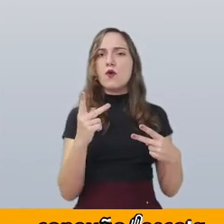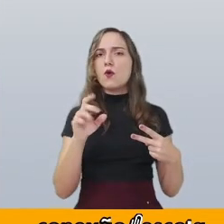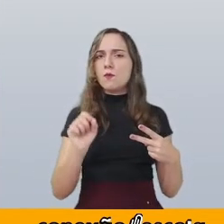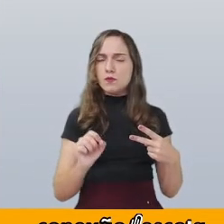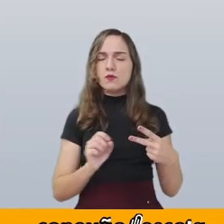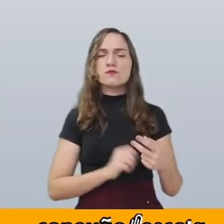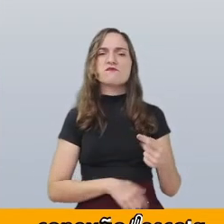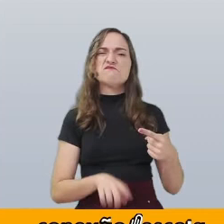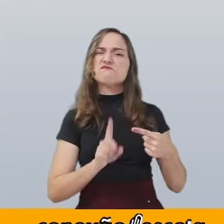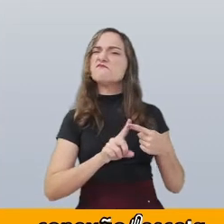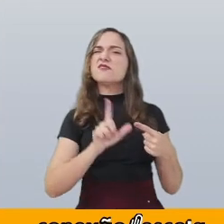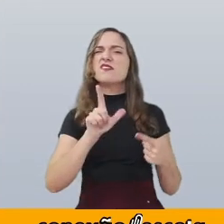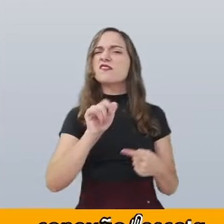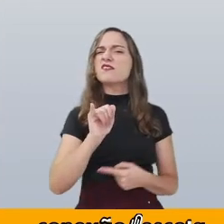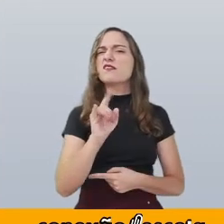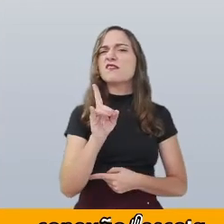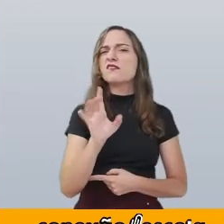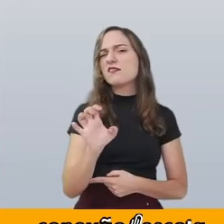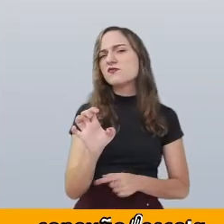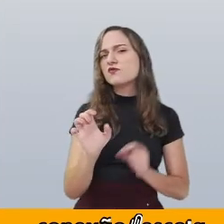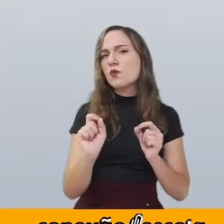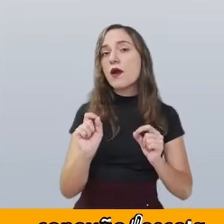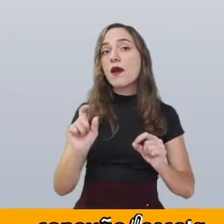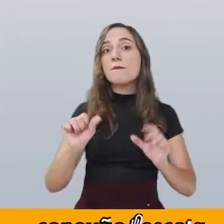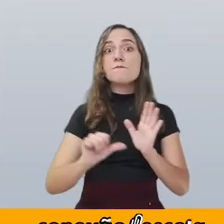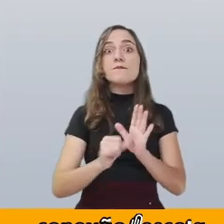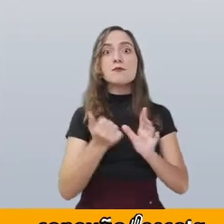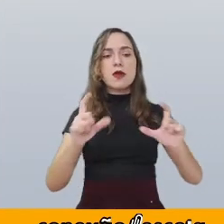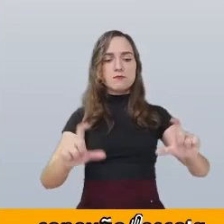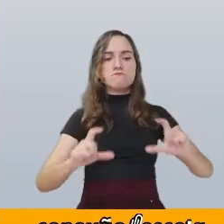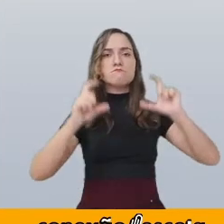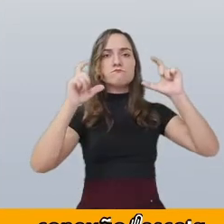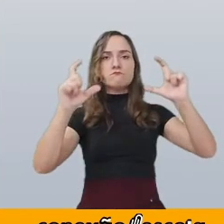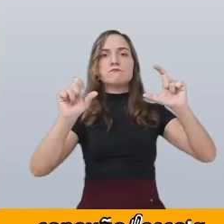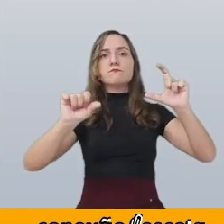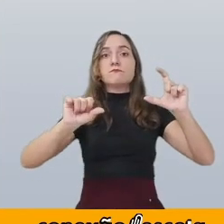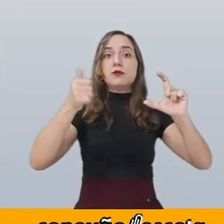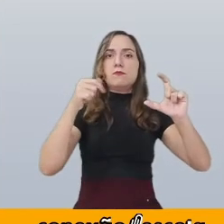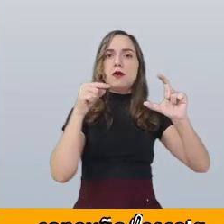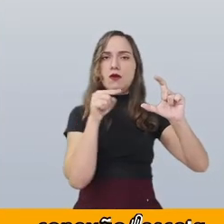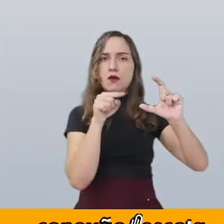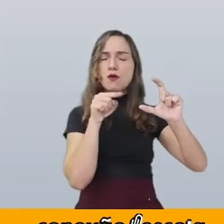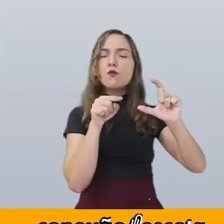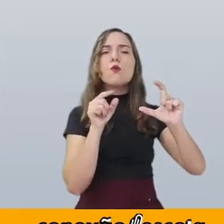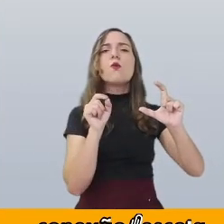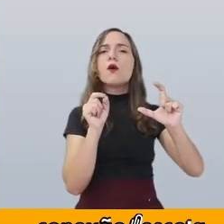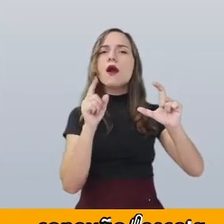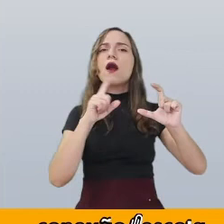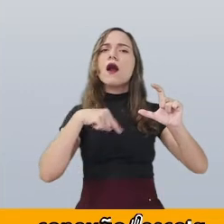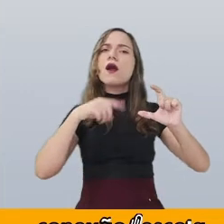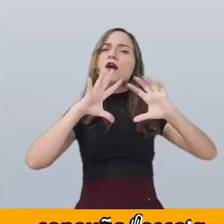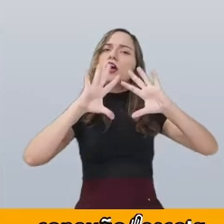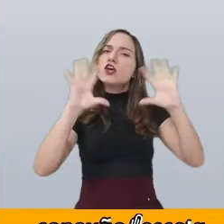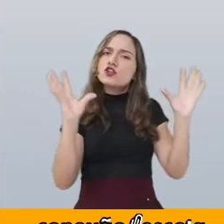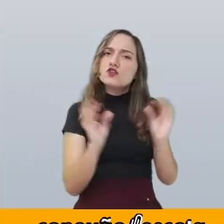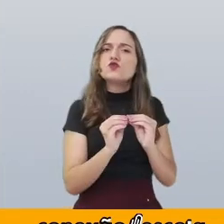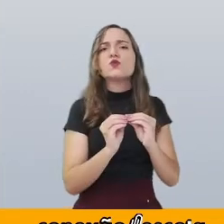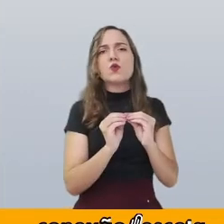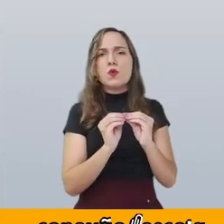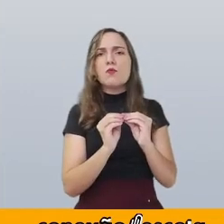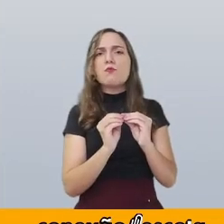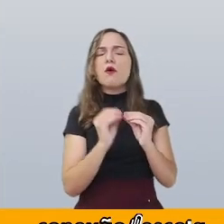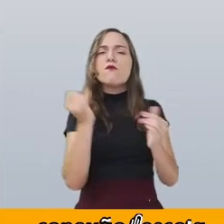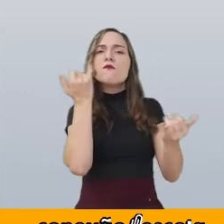O lead é o primeiro parágrafo do texto. Nele será feito o resumo